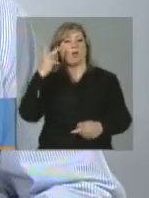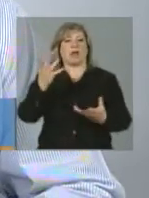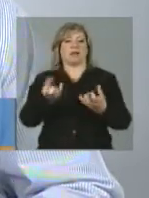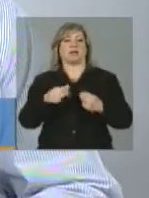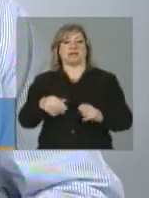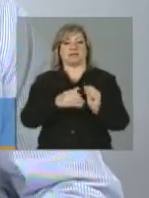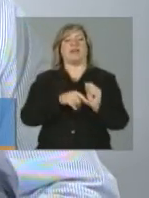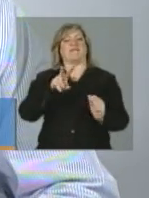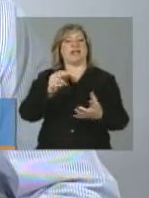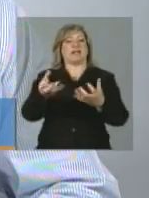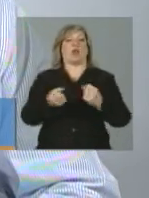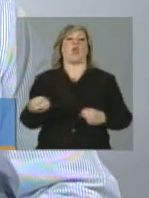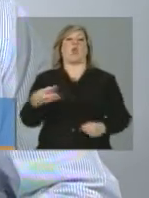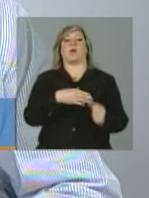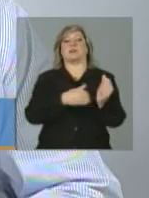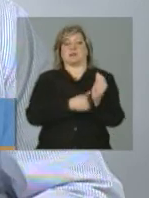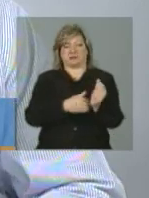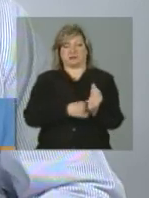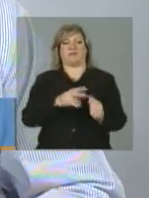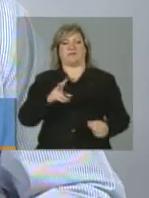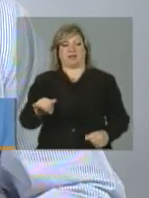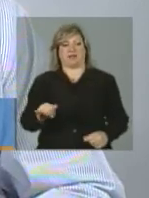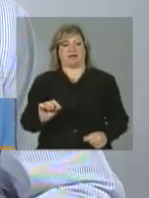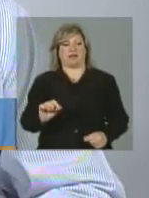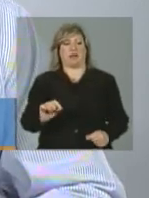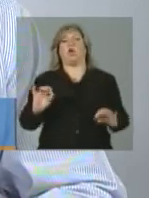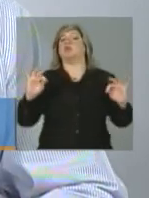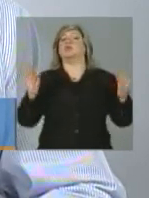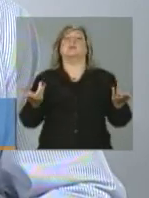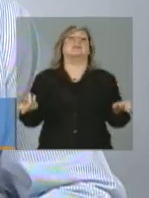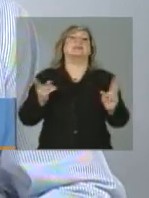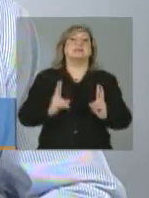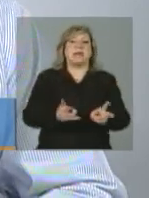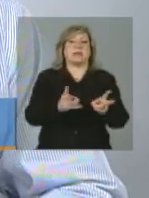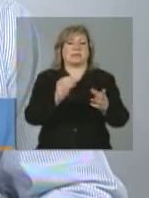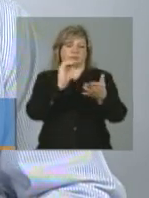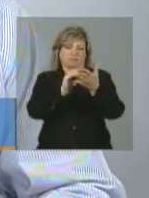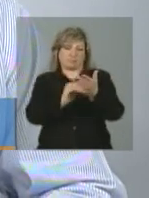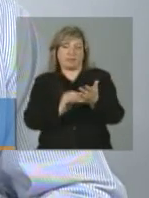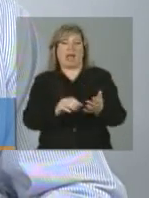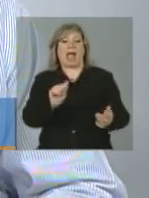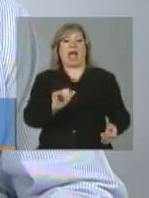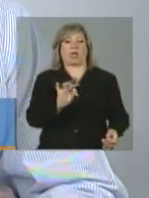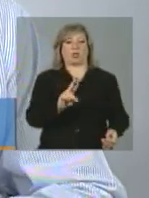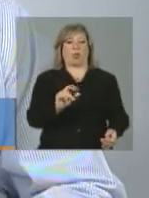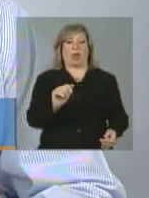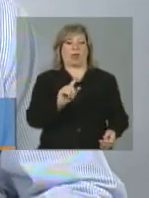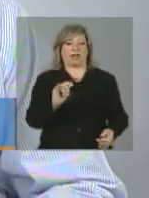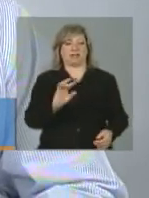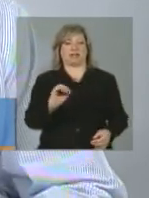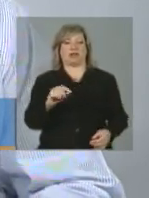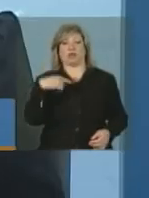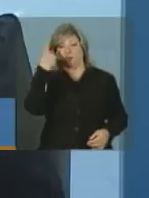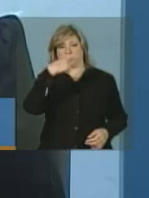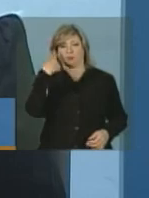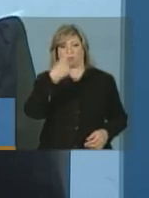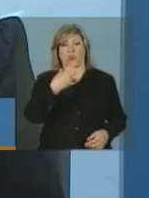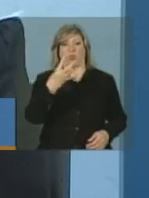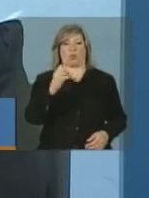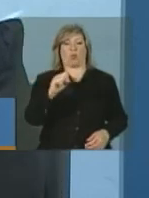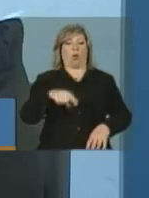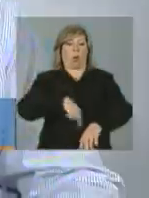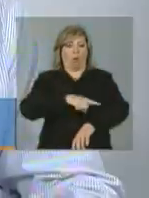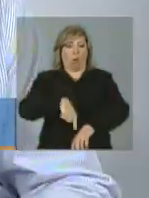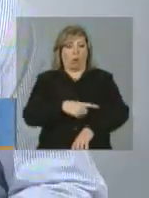receber uma nova senha. Né? A todo momento que se atualiza o CAD SUAS, né, em 48 horas nós geramos uma nova